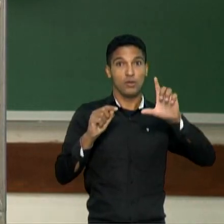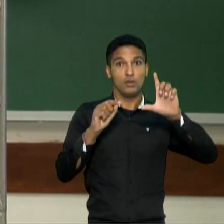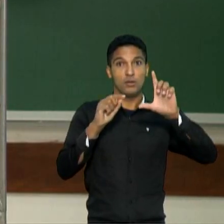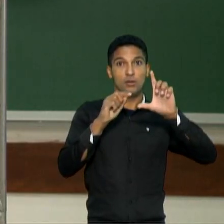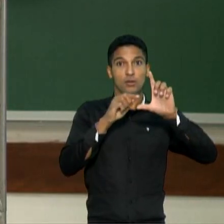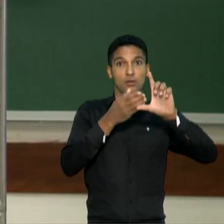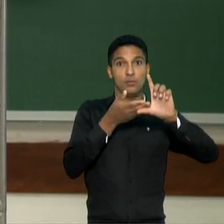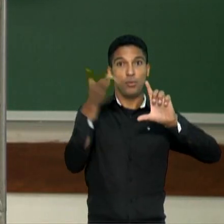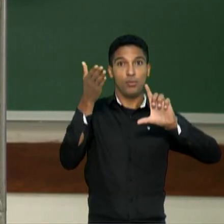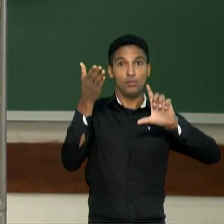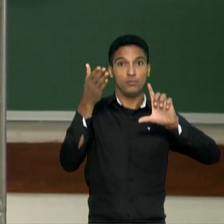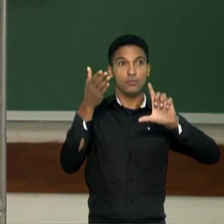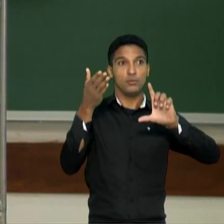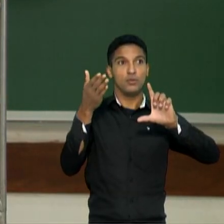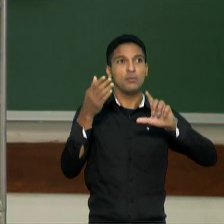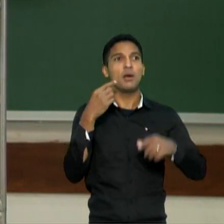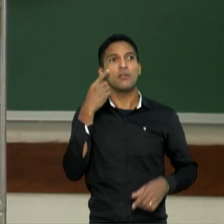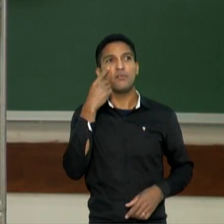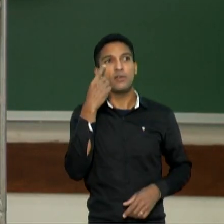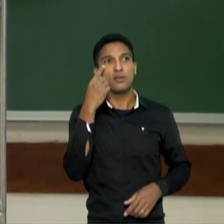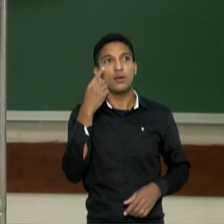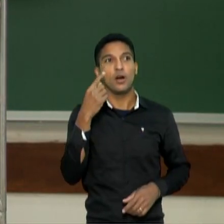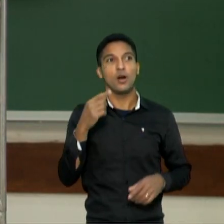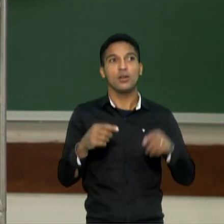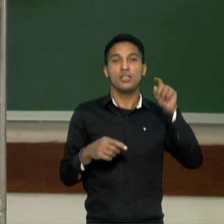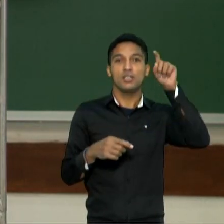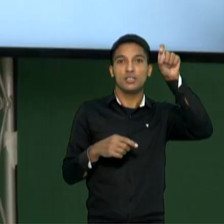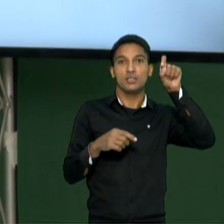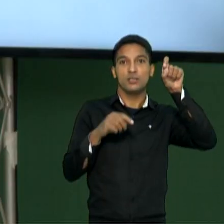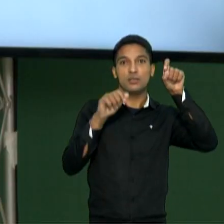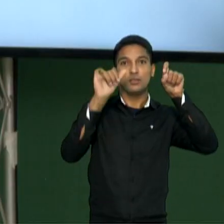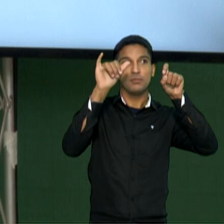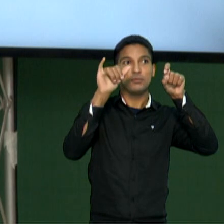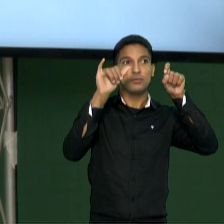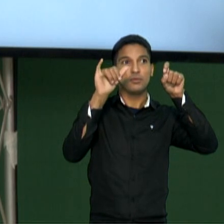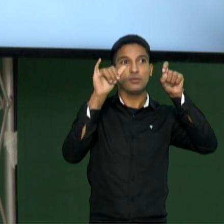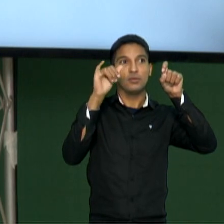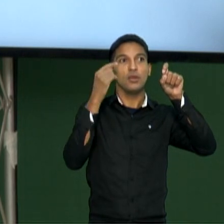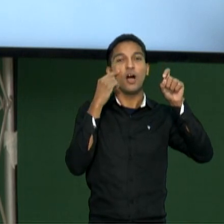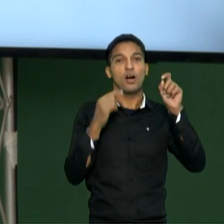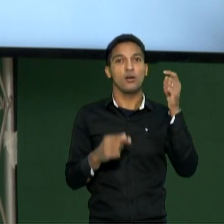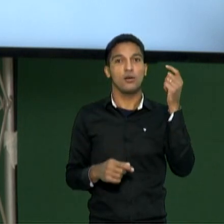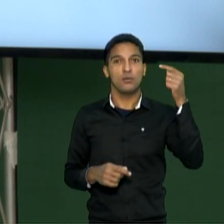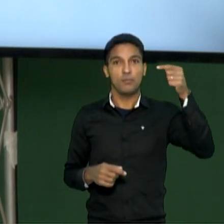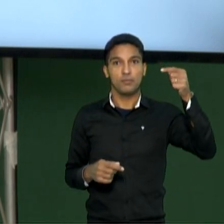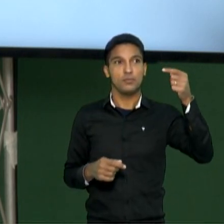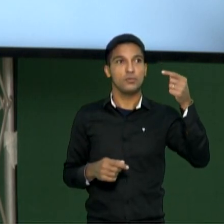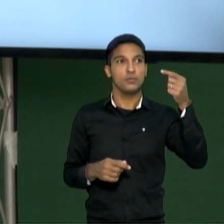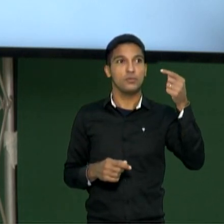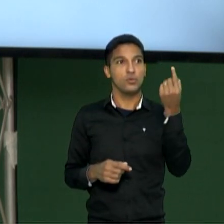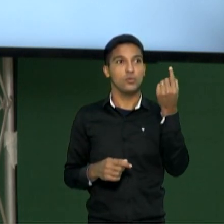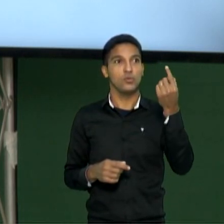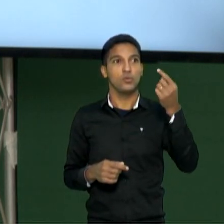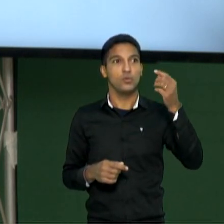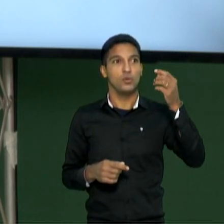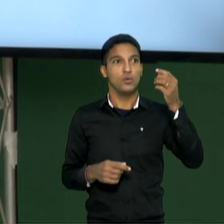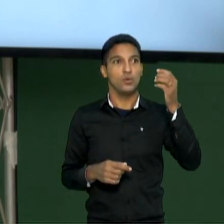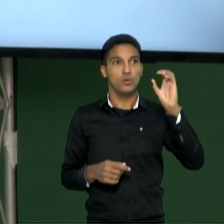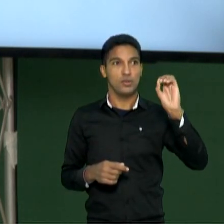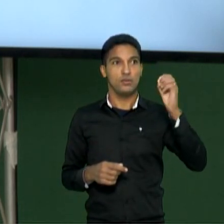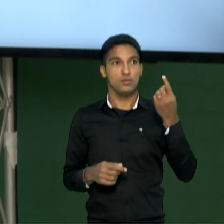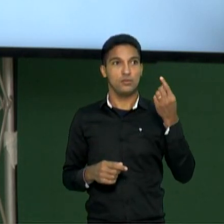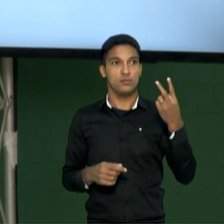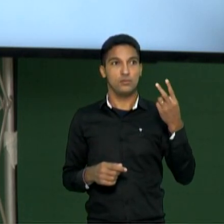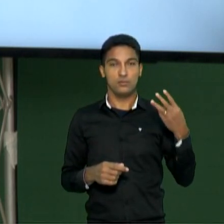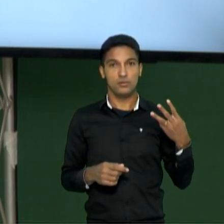veja, eu não vou pegar apenas 2 valores, né, 2 pontos. Eu vou pegar aqui 1, 2, 3, 4, 5, só para que você perceba